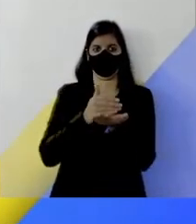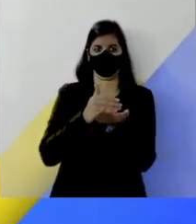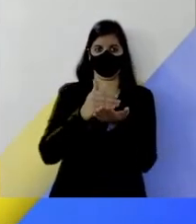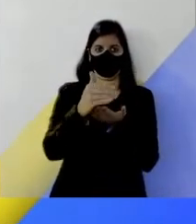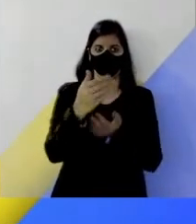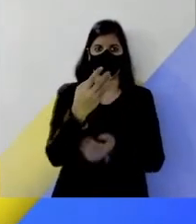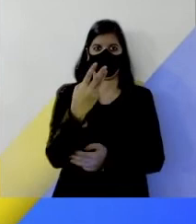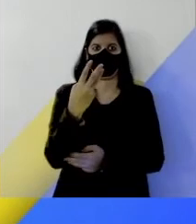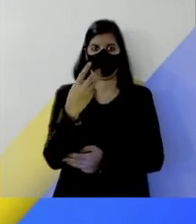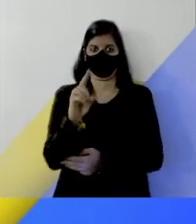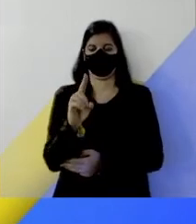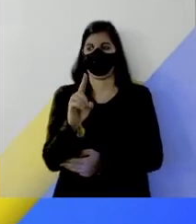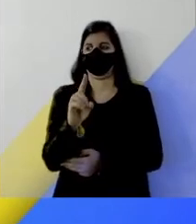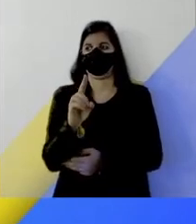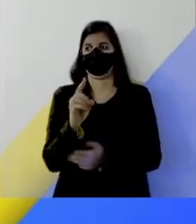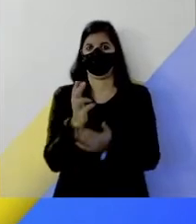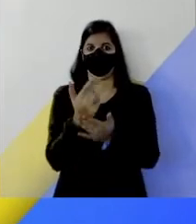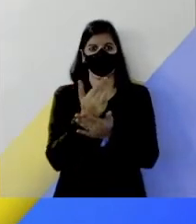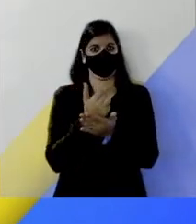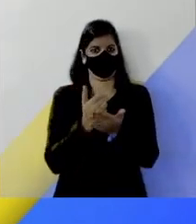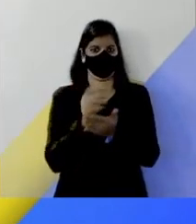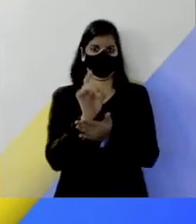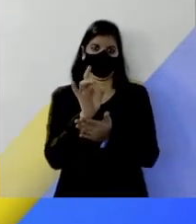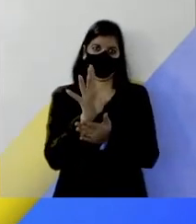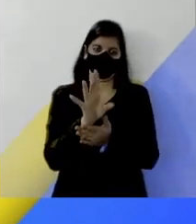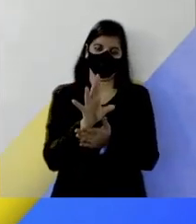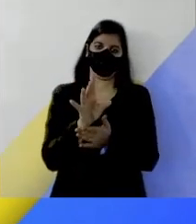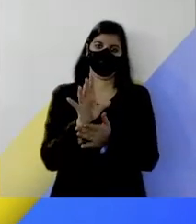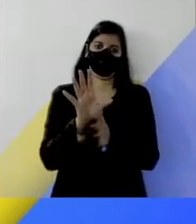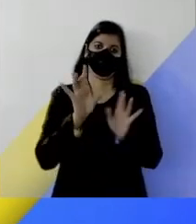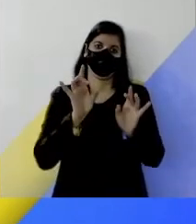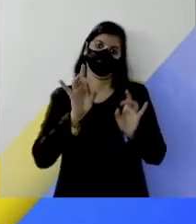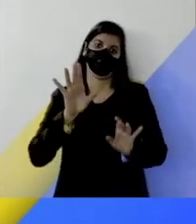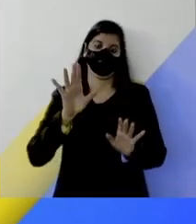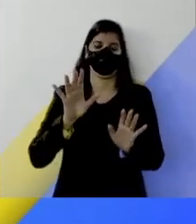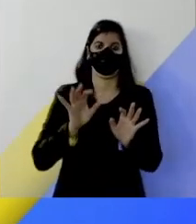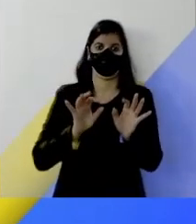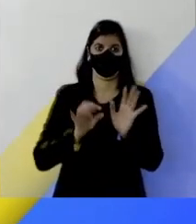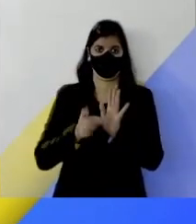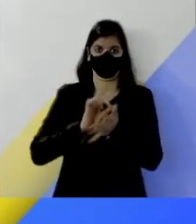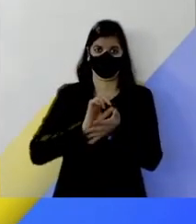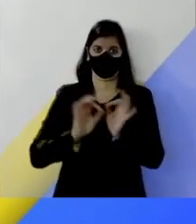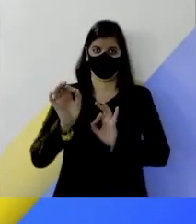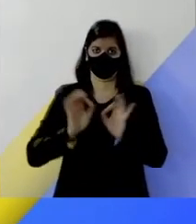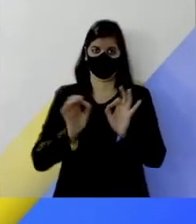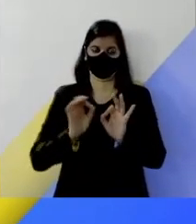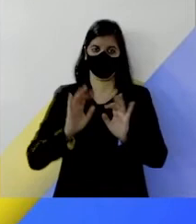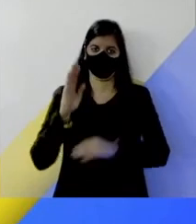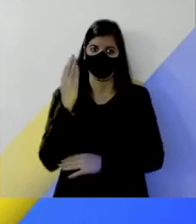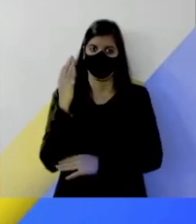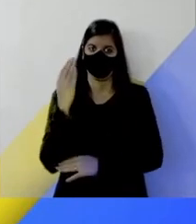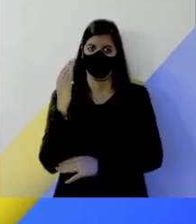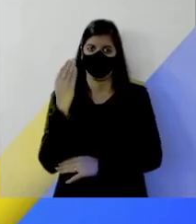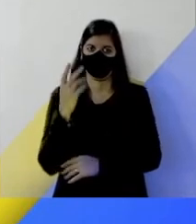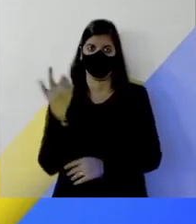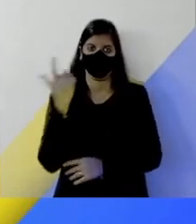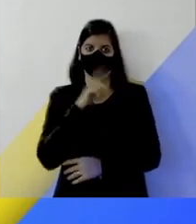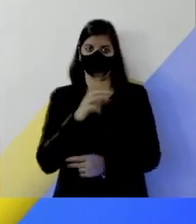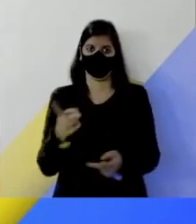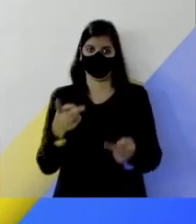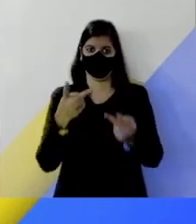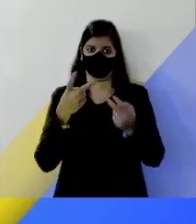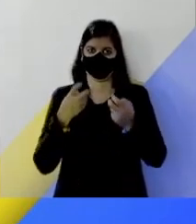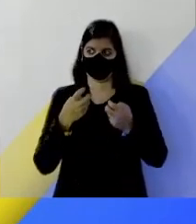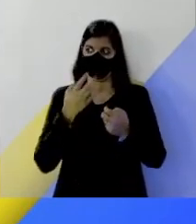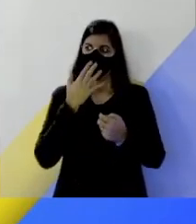tridimensional, ainda em desenho, né, que a gente pode ver através de uma perspectiva. Então, nesse estudo do banheiro, a gente consegue visualizar a